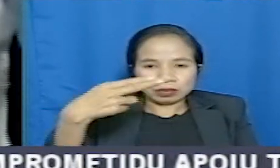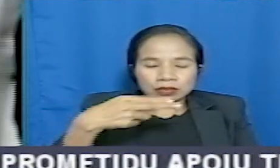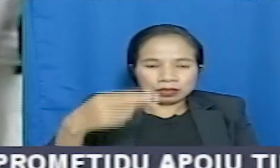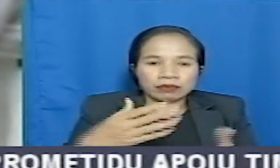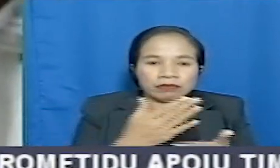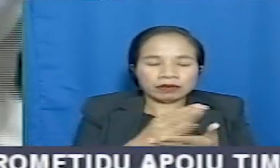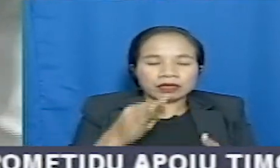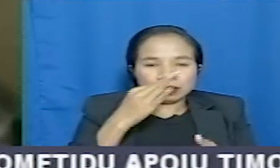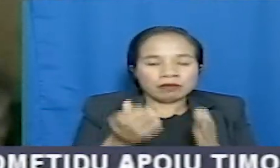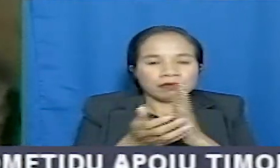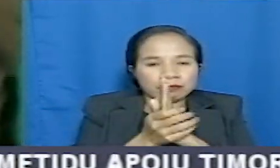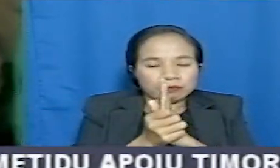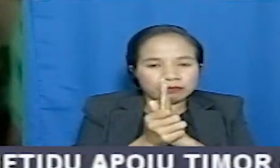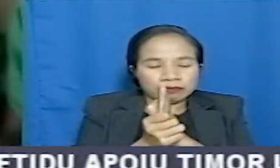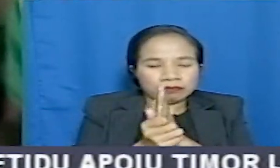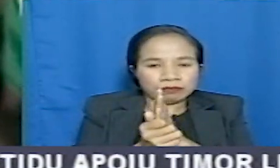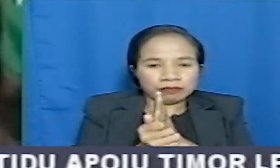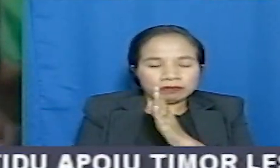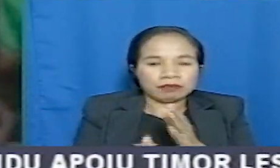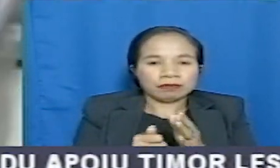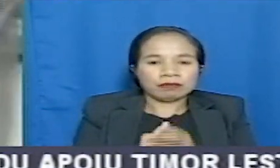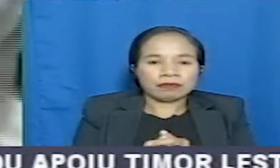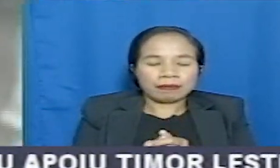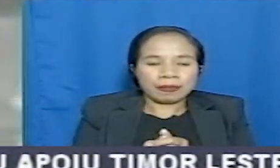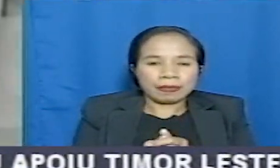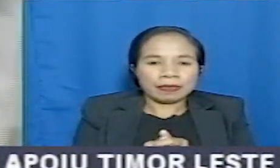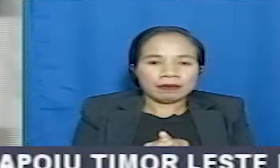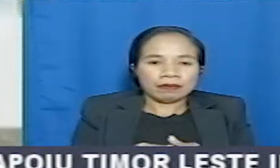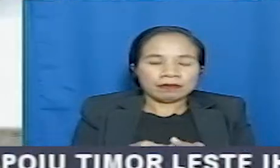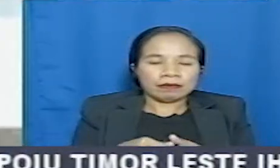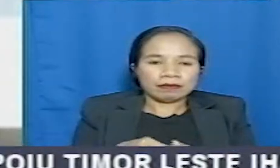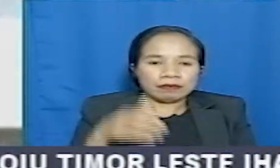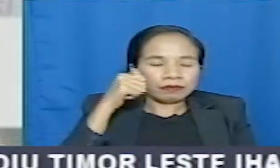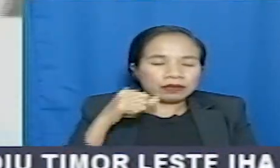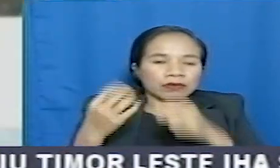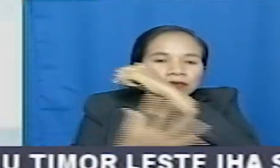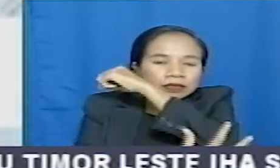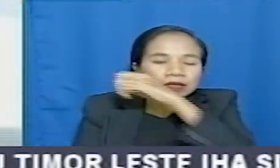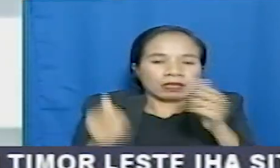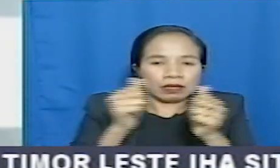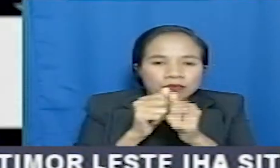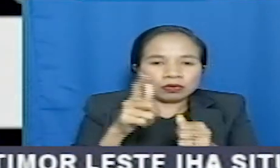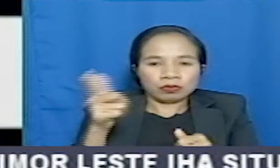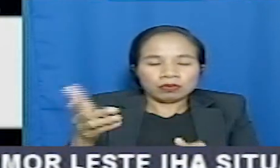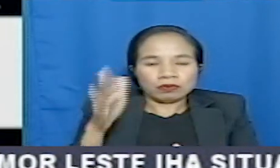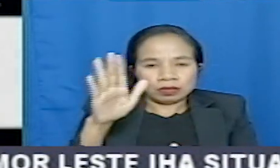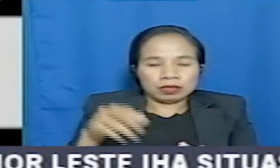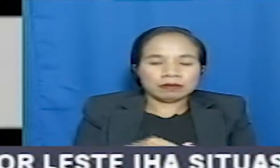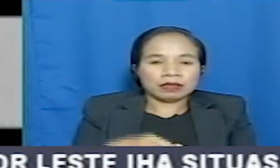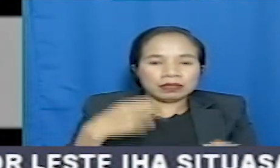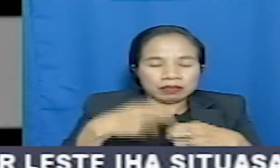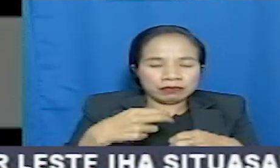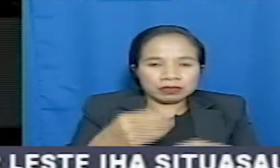Fos Minaten ba ho ema ho deficiencia no feta faluk hamutu na gruan ulura sing ne be susarai han durante